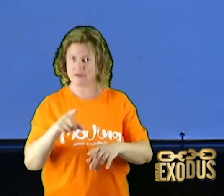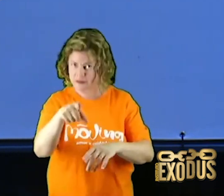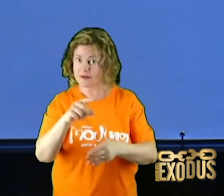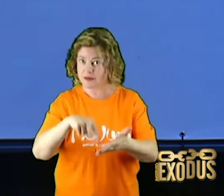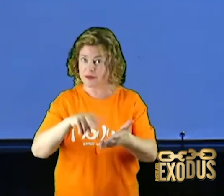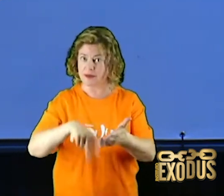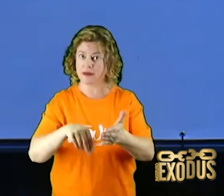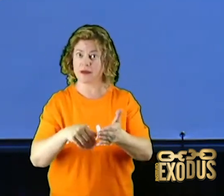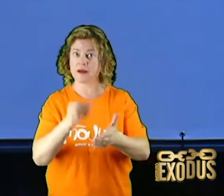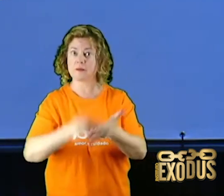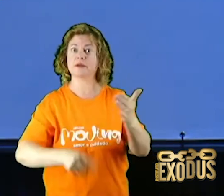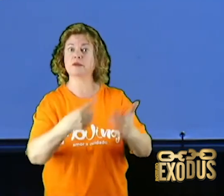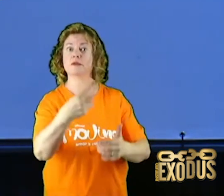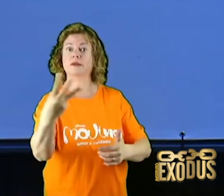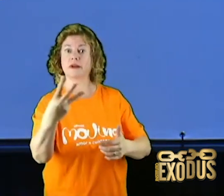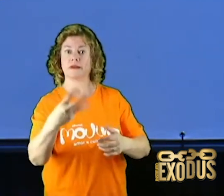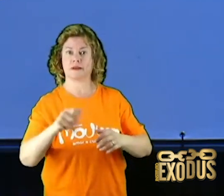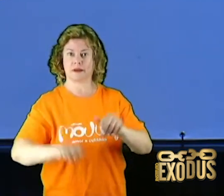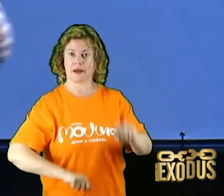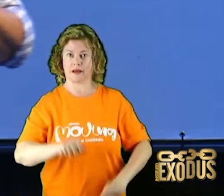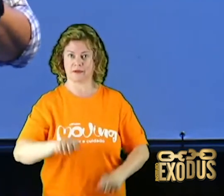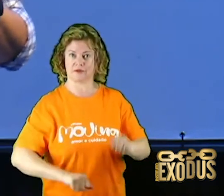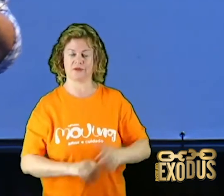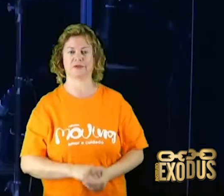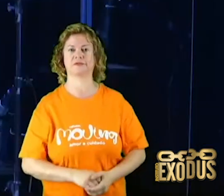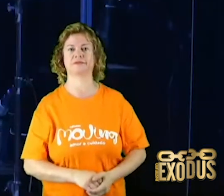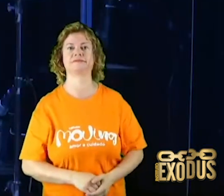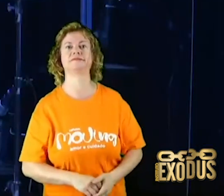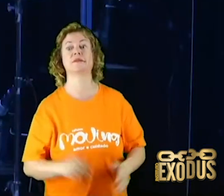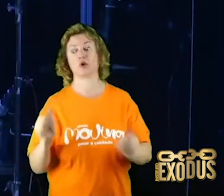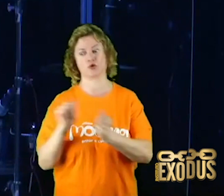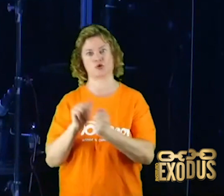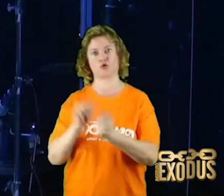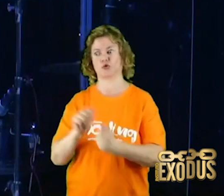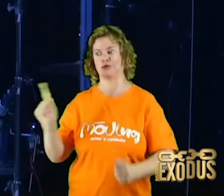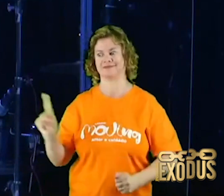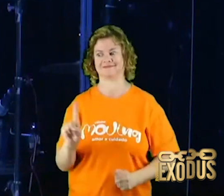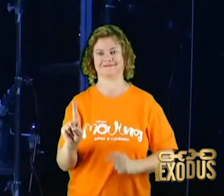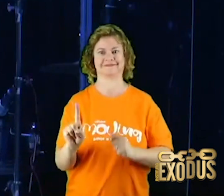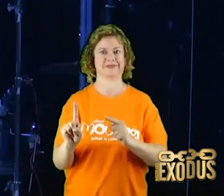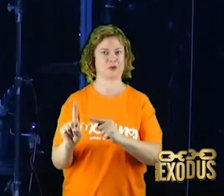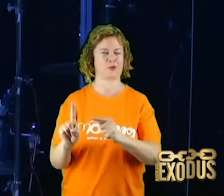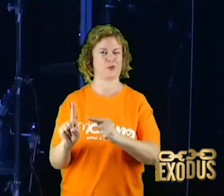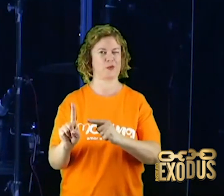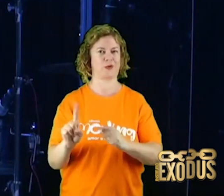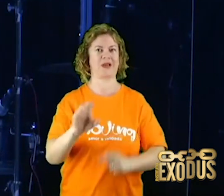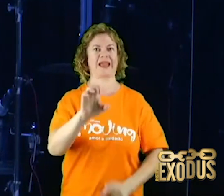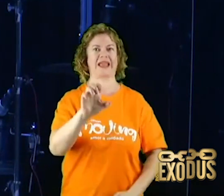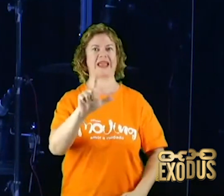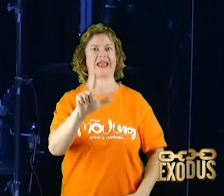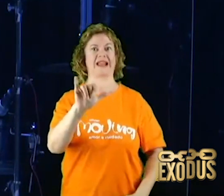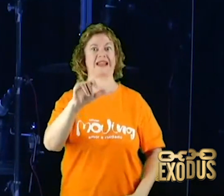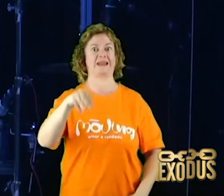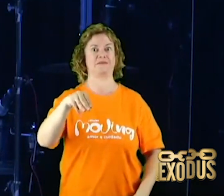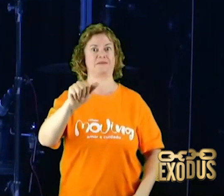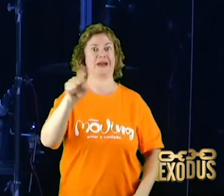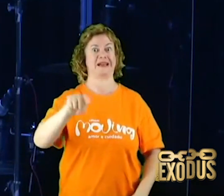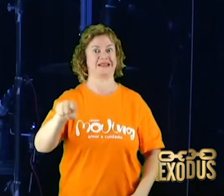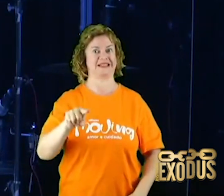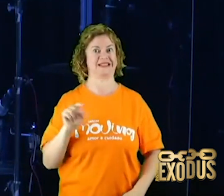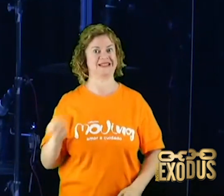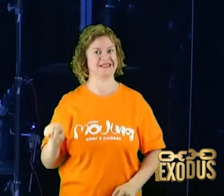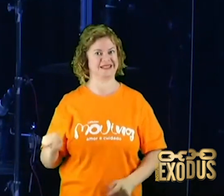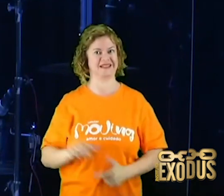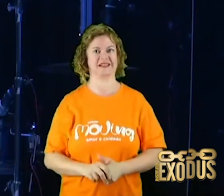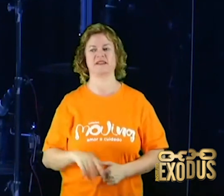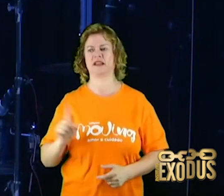ali tinha um sujeito chamado Elimas, conhecido como Elimas o Mágico, um feiticeiro, que resistia a tudo que